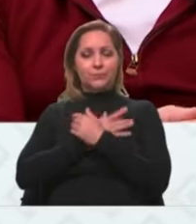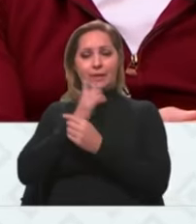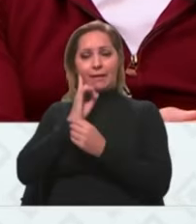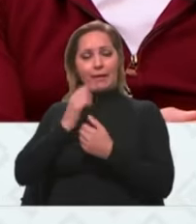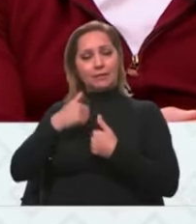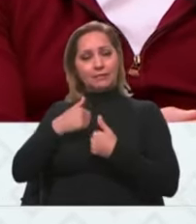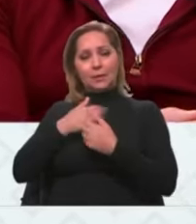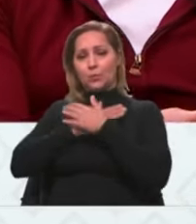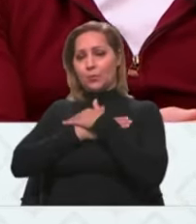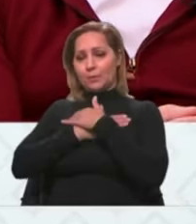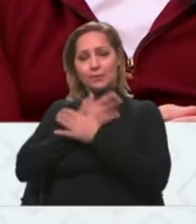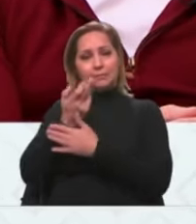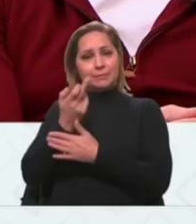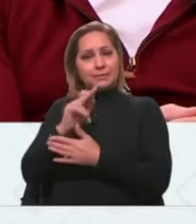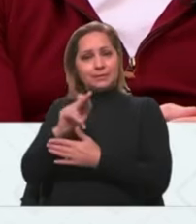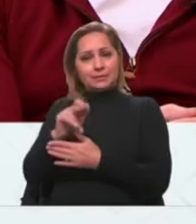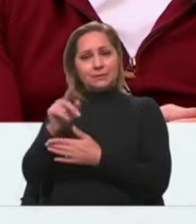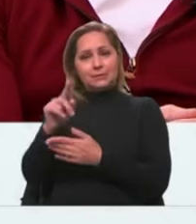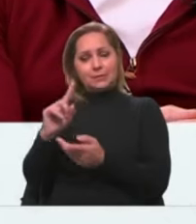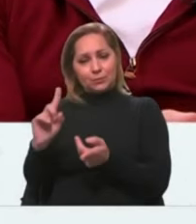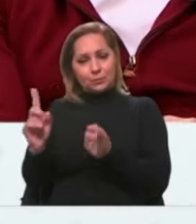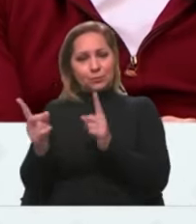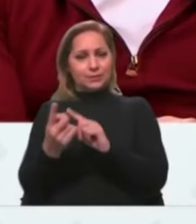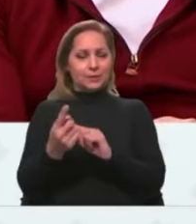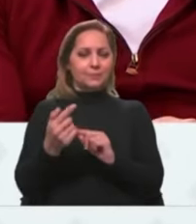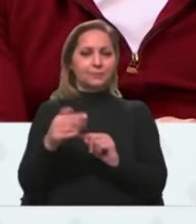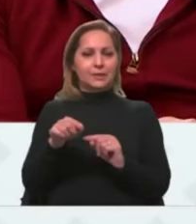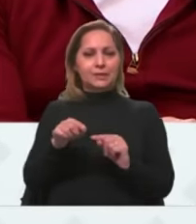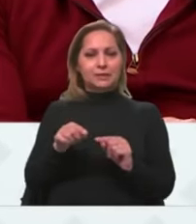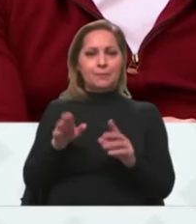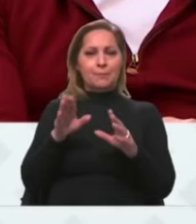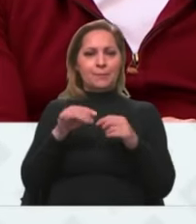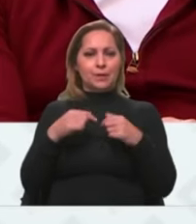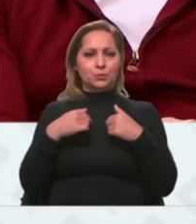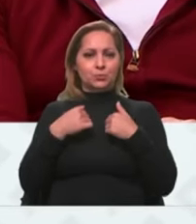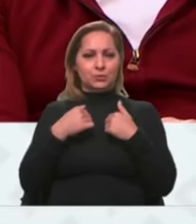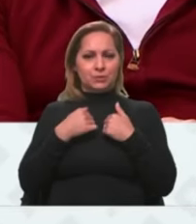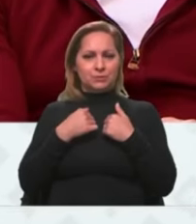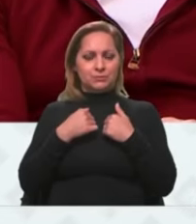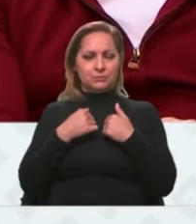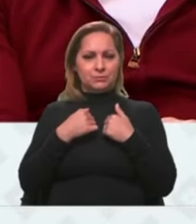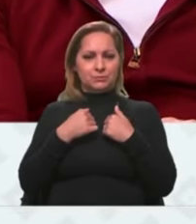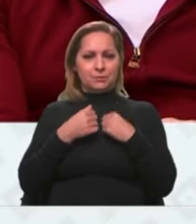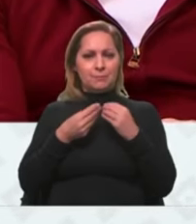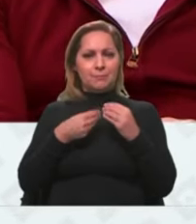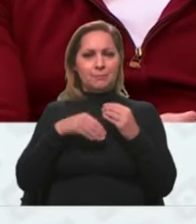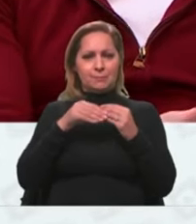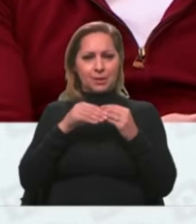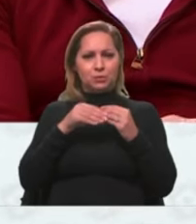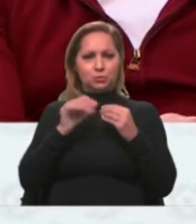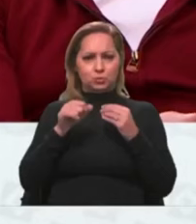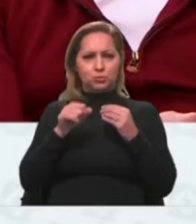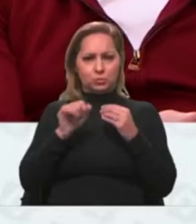amigo para sempre e eu tenho da parte dela. Mas seriam mais por si, Carlos? Seriam mais do que amigos?